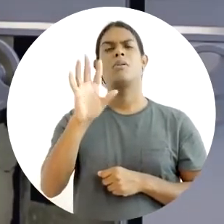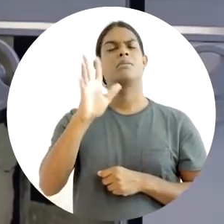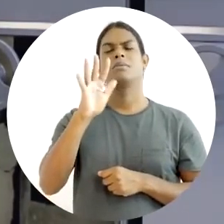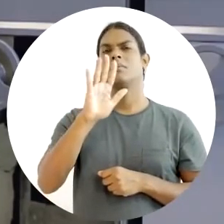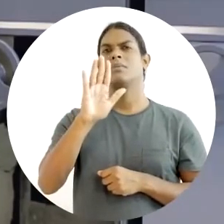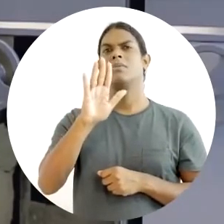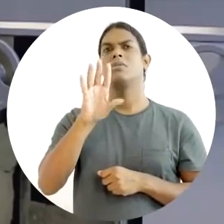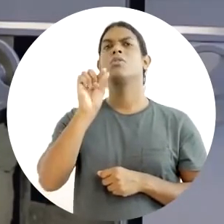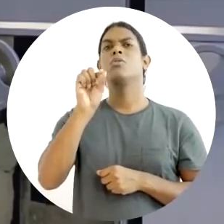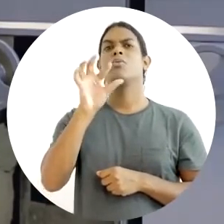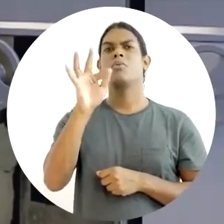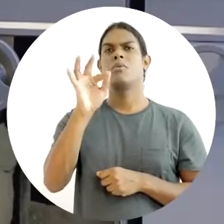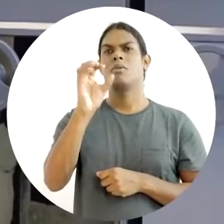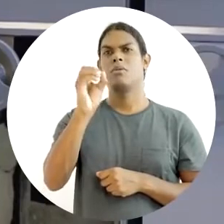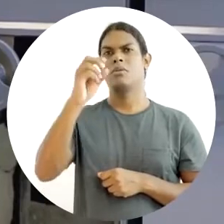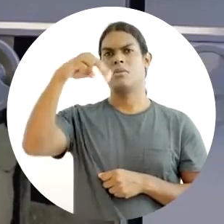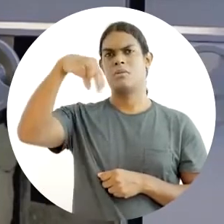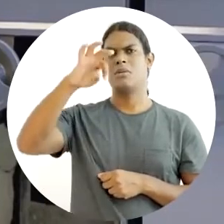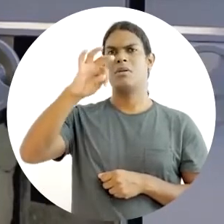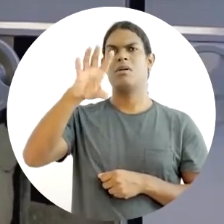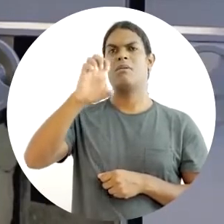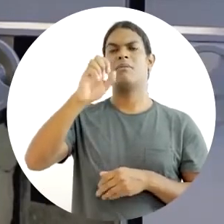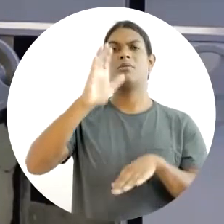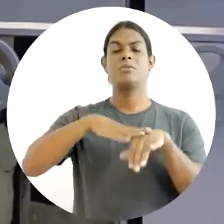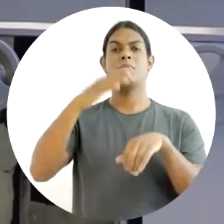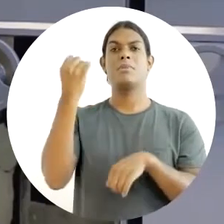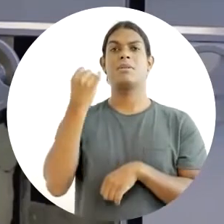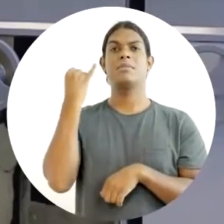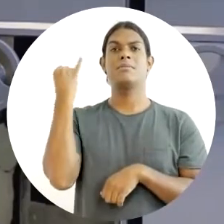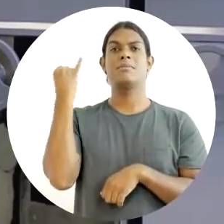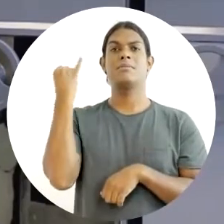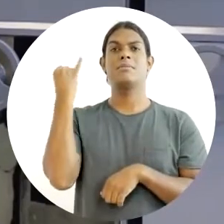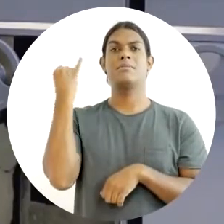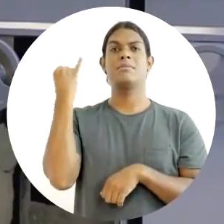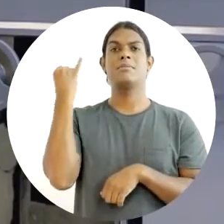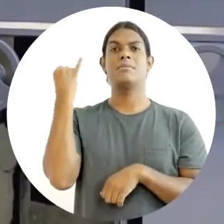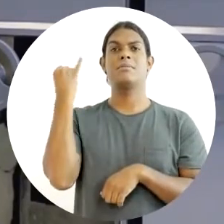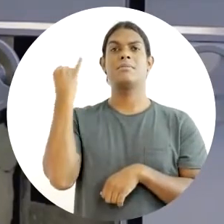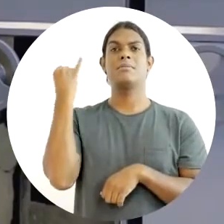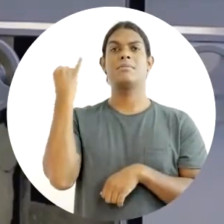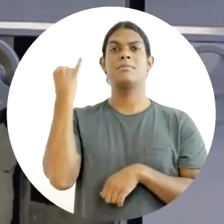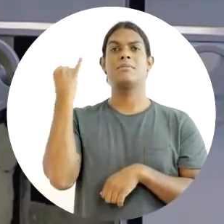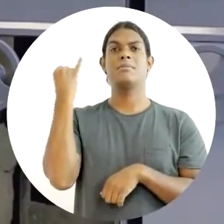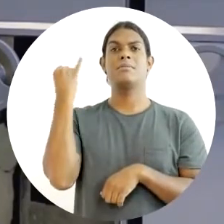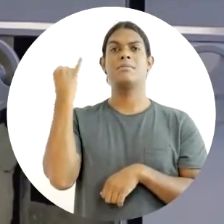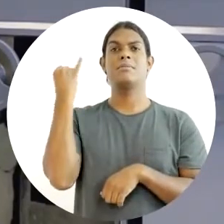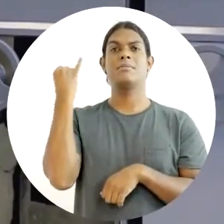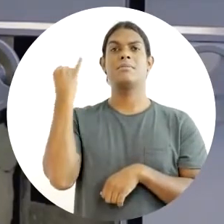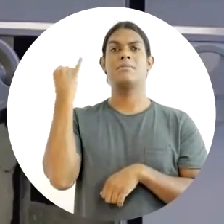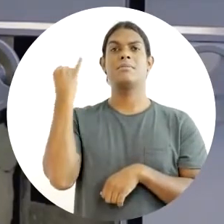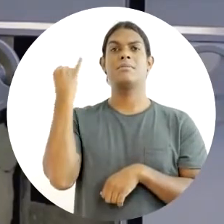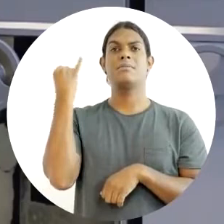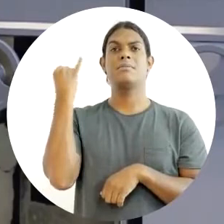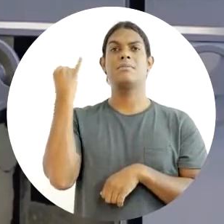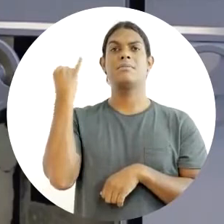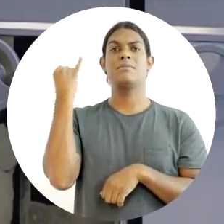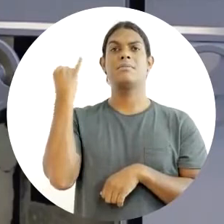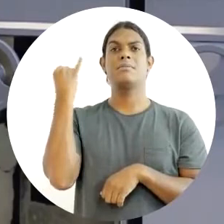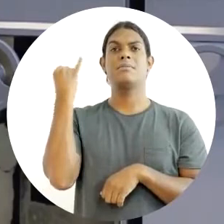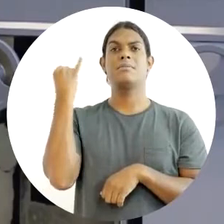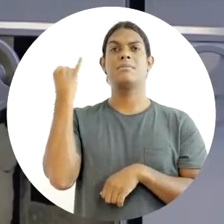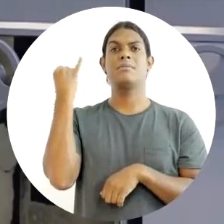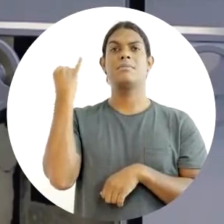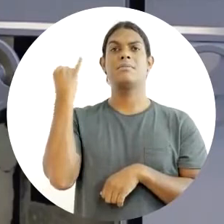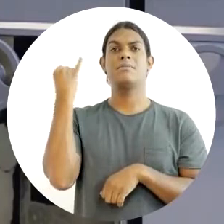retirar as informações para catalogá-la? Enfim. A professora manuseia um artesanato. É um boneco de